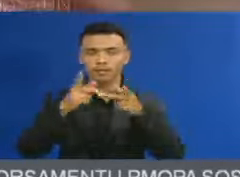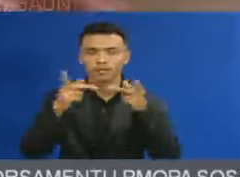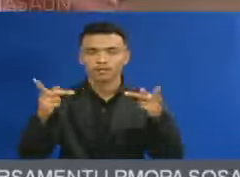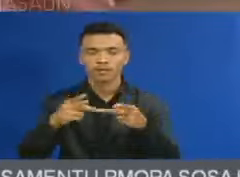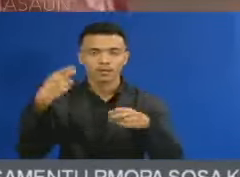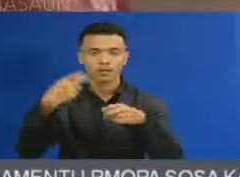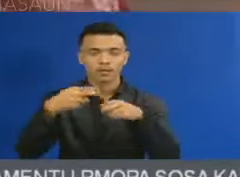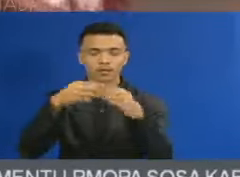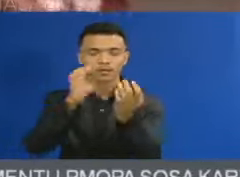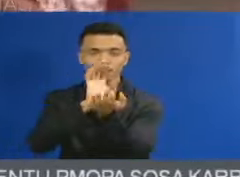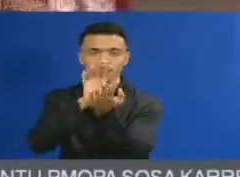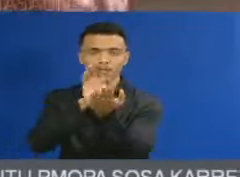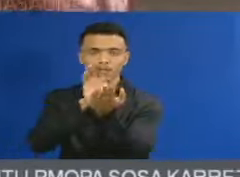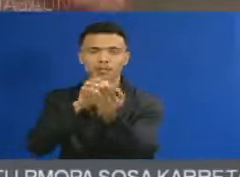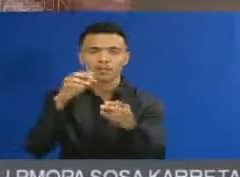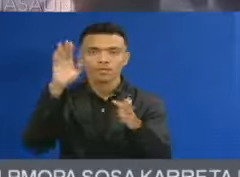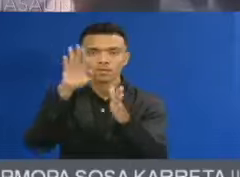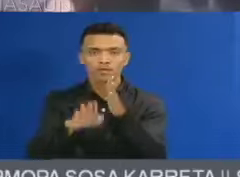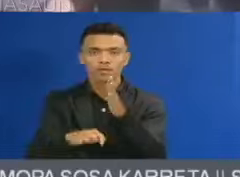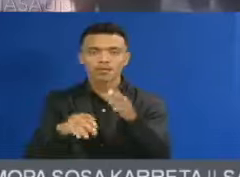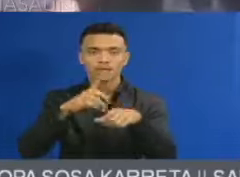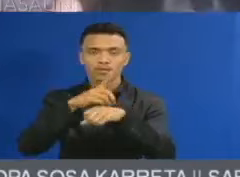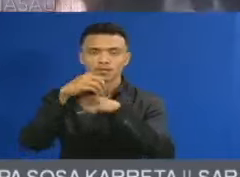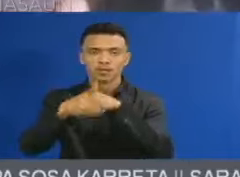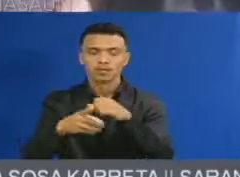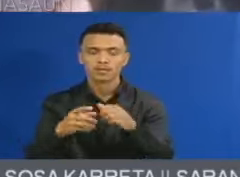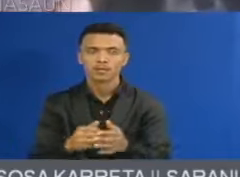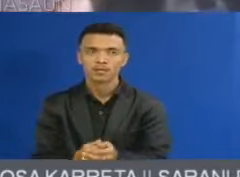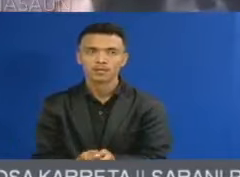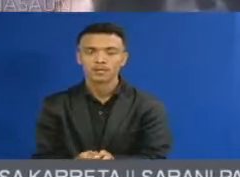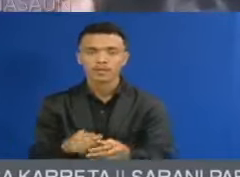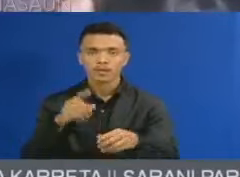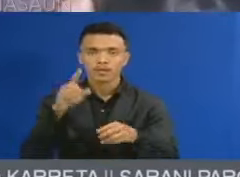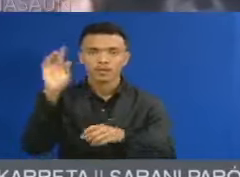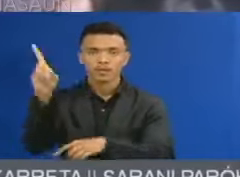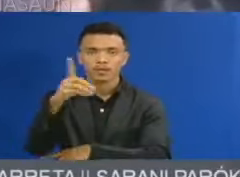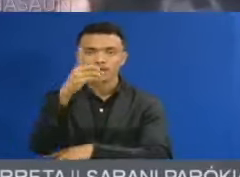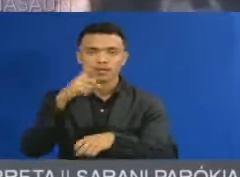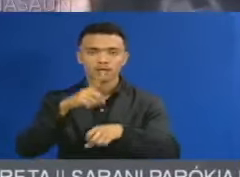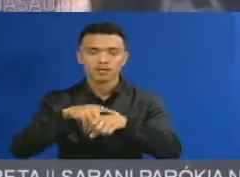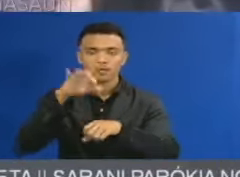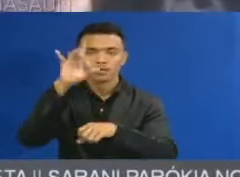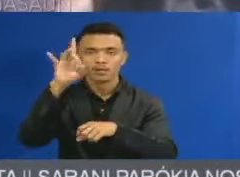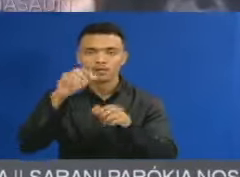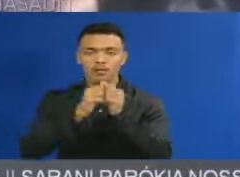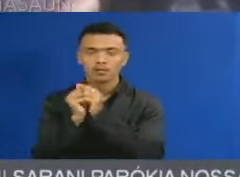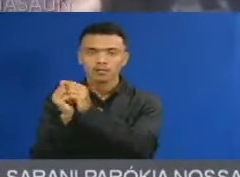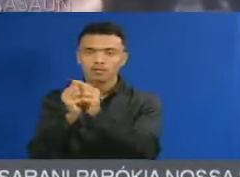balafaik, nune evita incidente. Hoje o rindo der, mais ou menos 8 horas, a moto equipa,